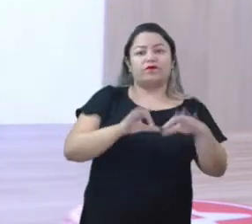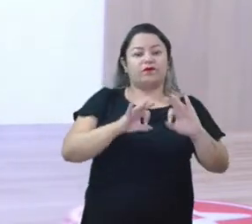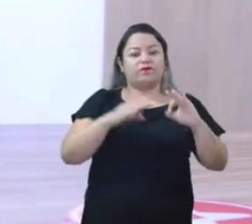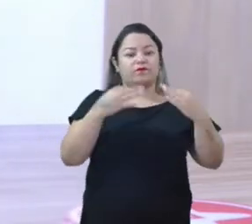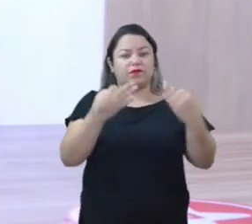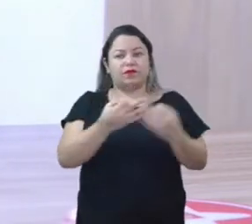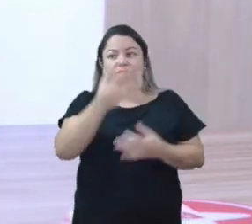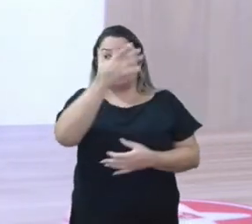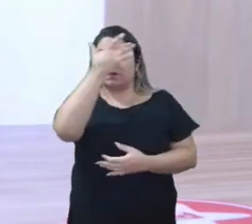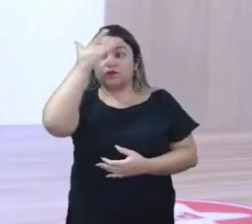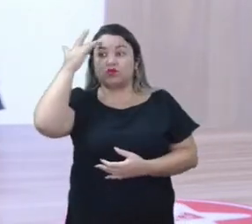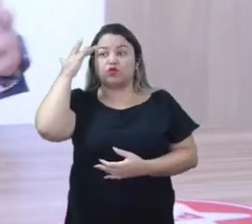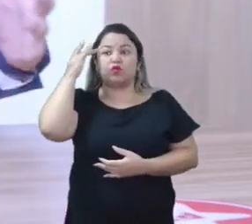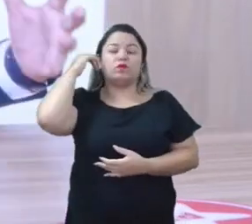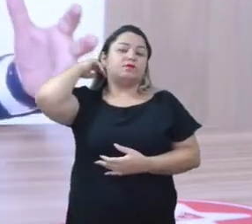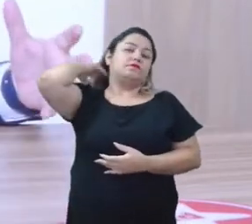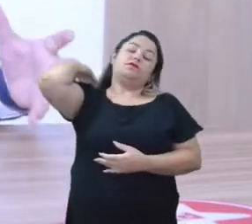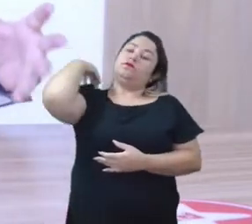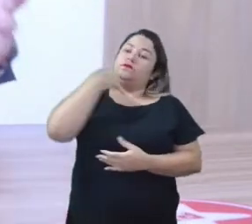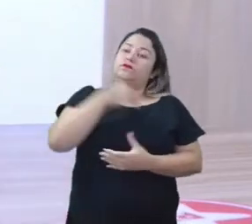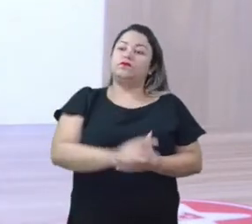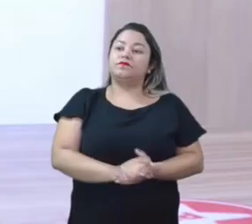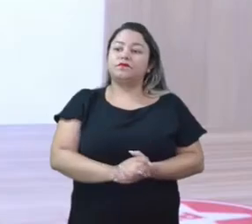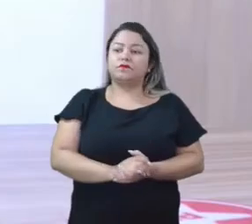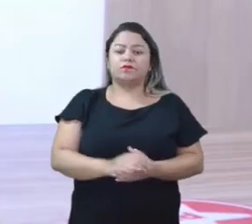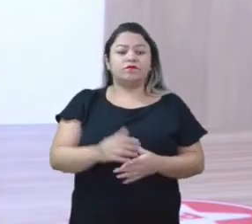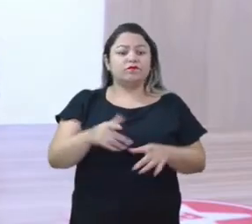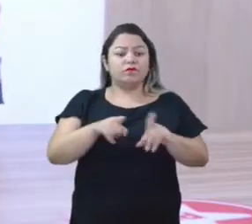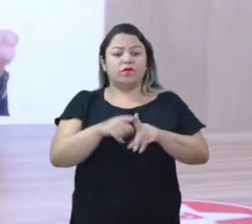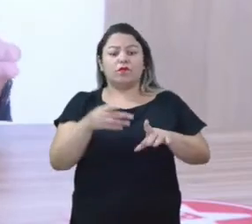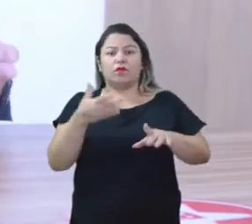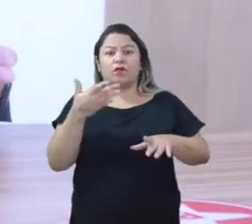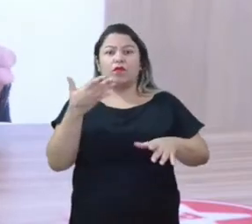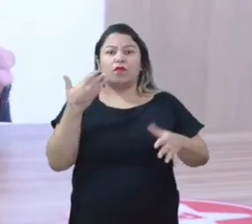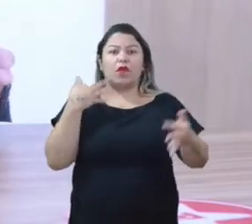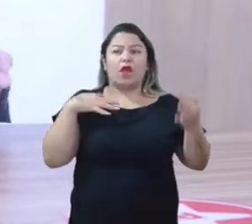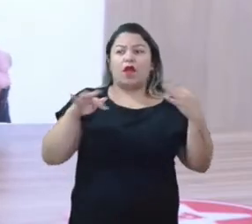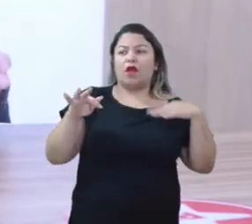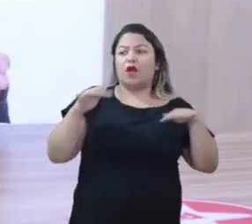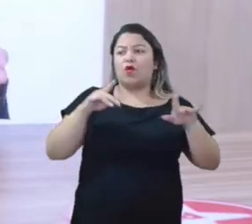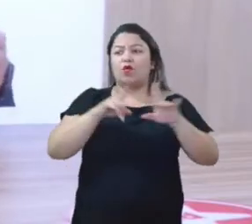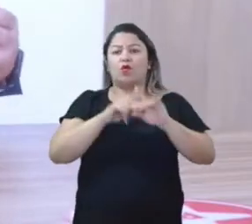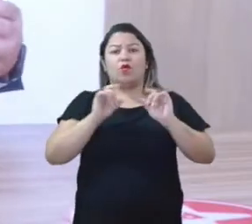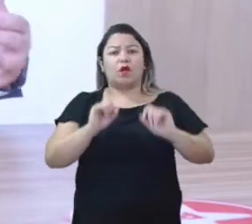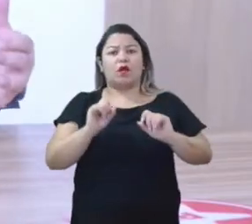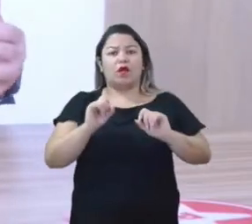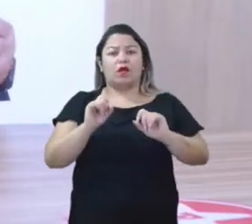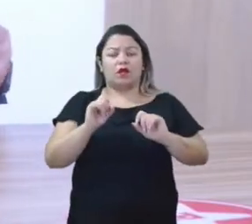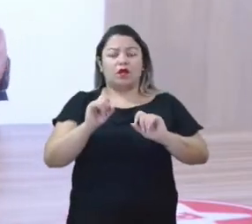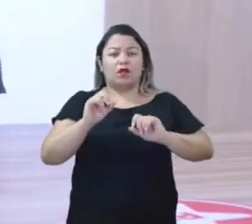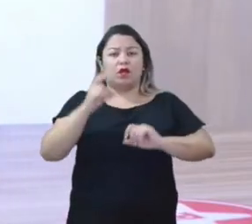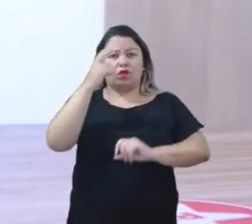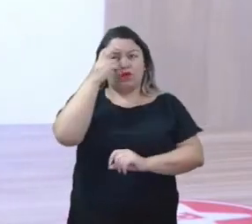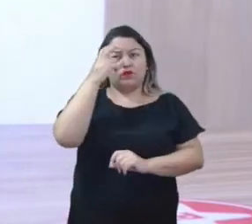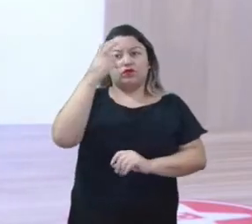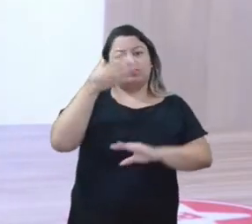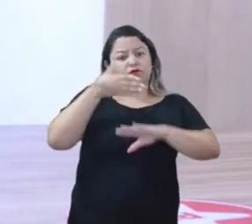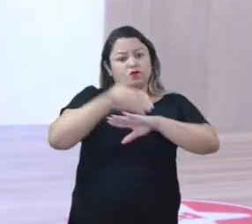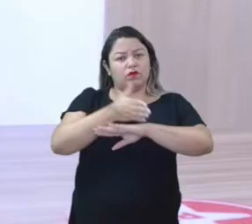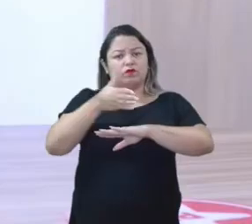com as pessoas, né, acesso a lazer, à cultura, ao ócio criativo. Então, de